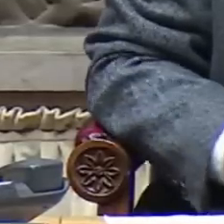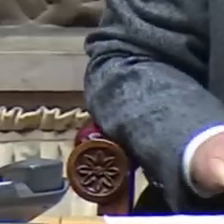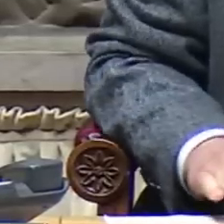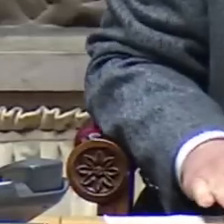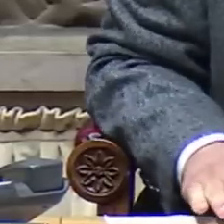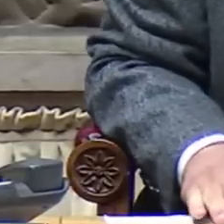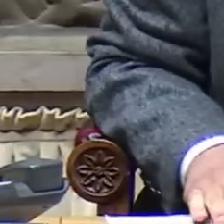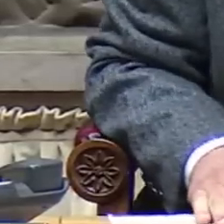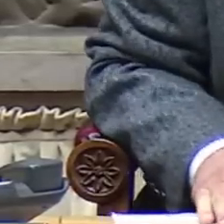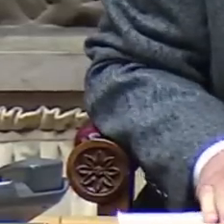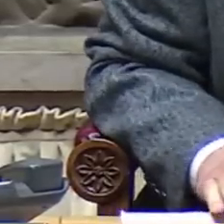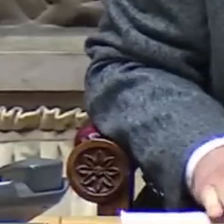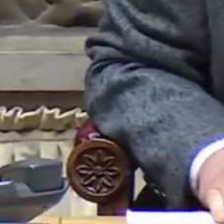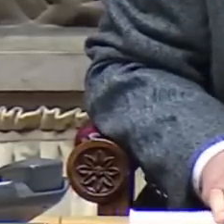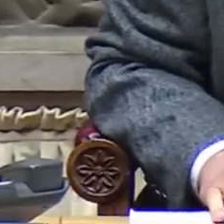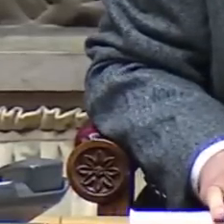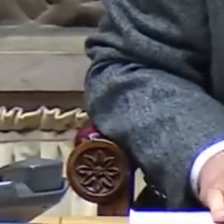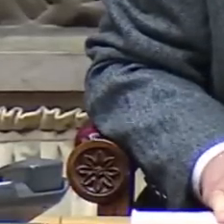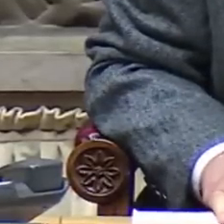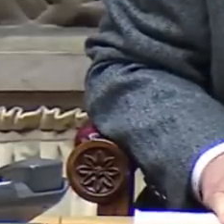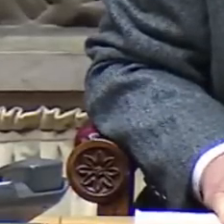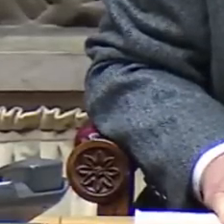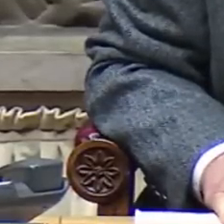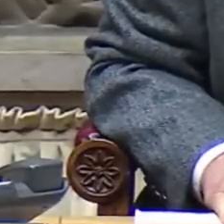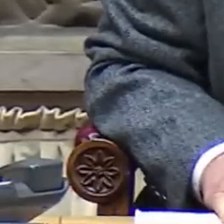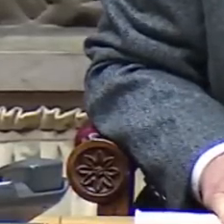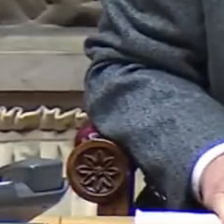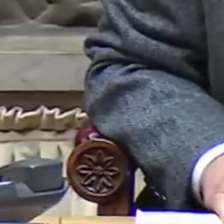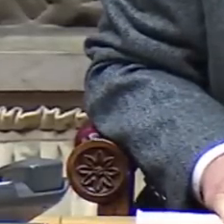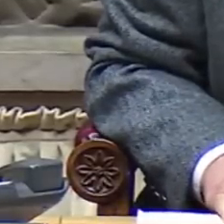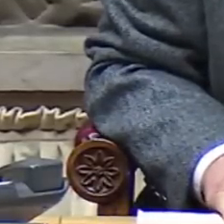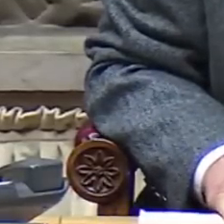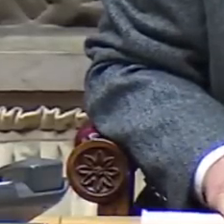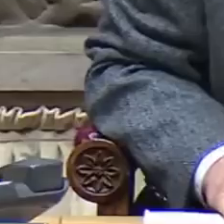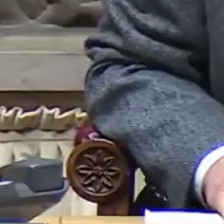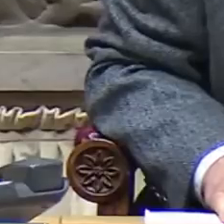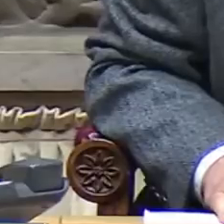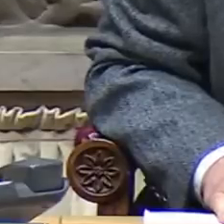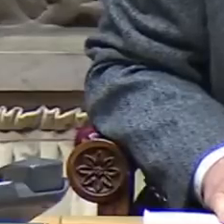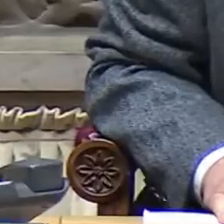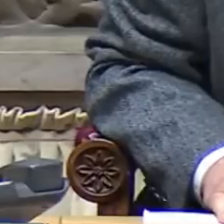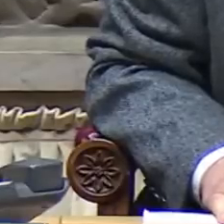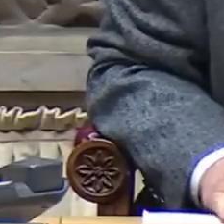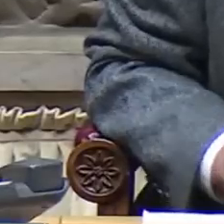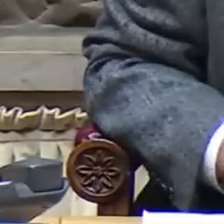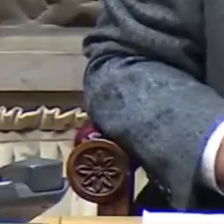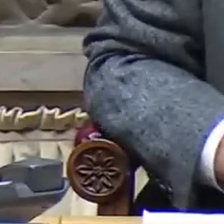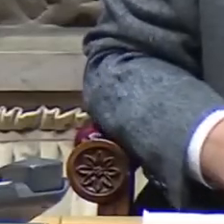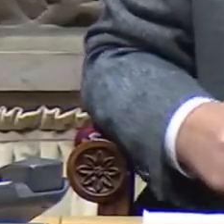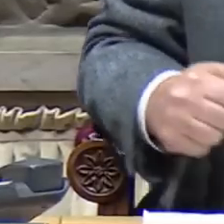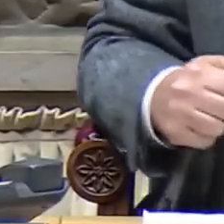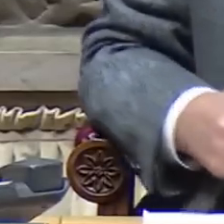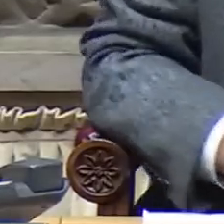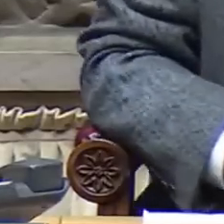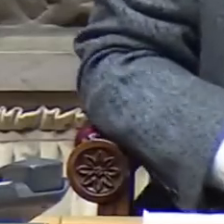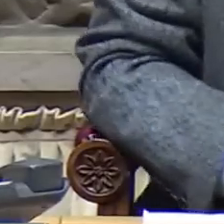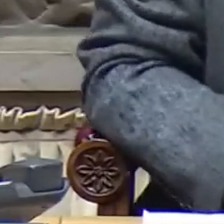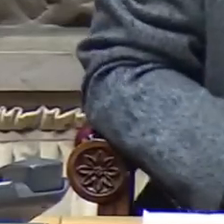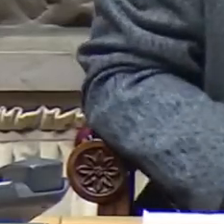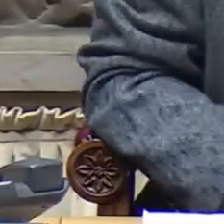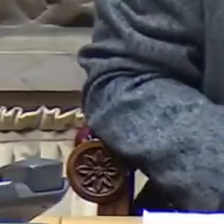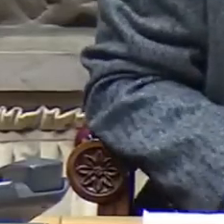desde a quinta comissão projeto de lei 467 do pano que deixa a décima primeira em conexão com sétima